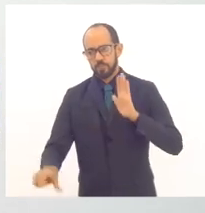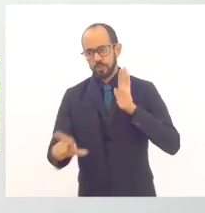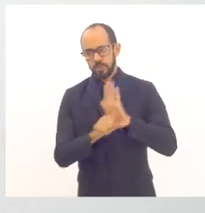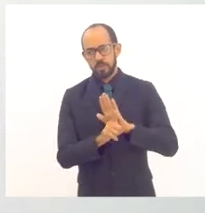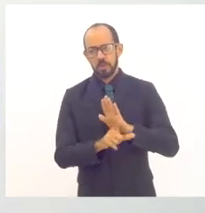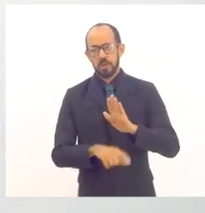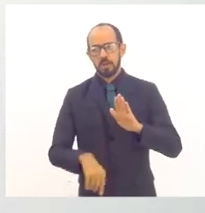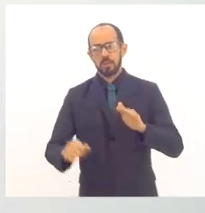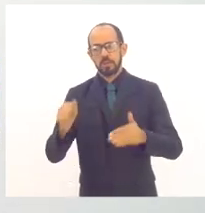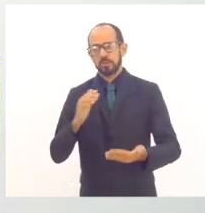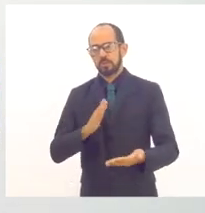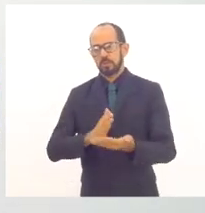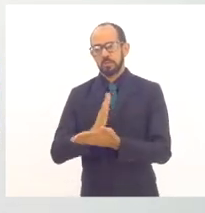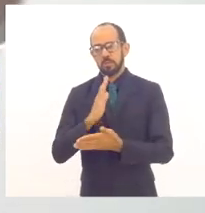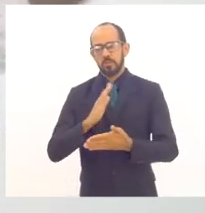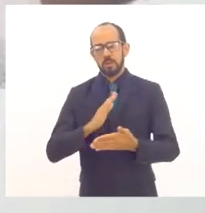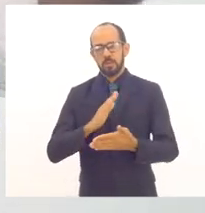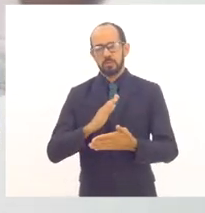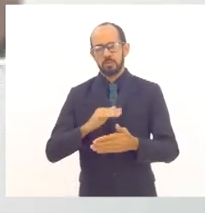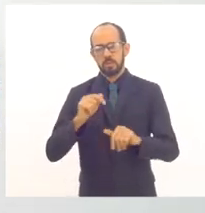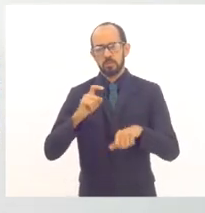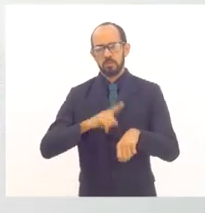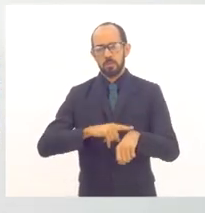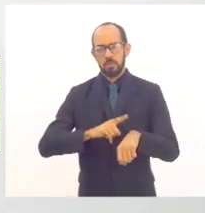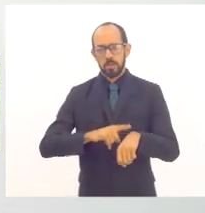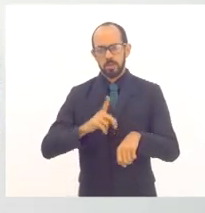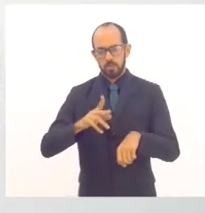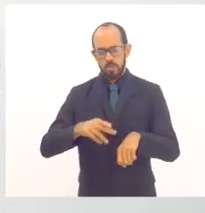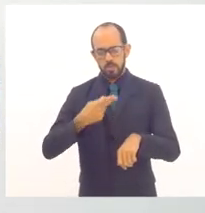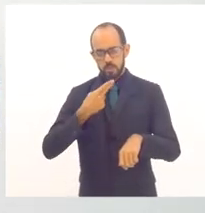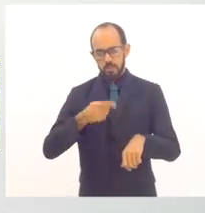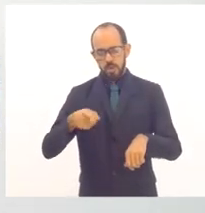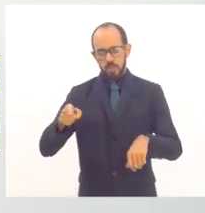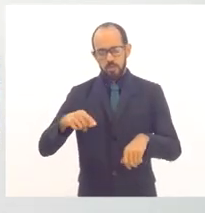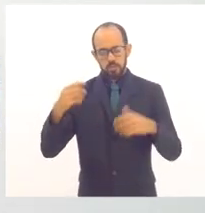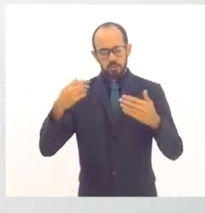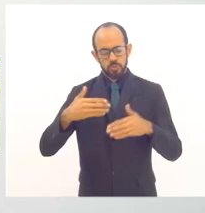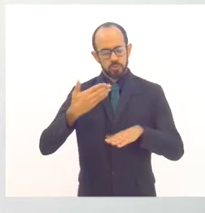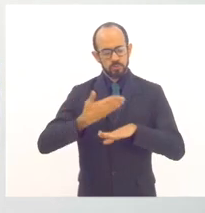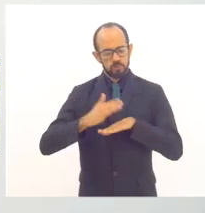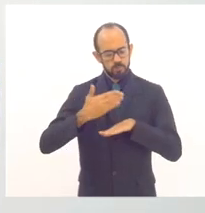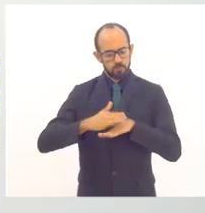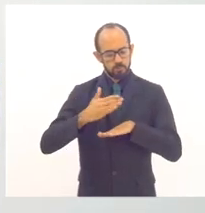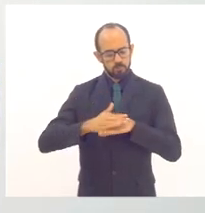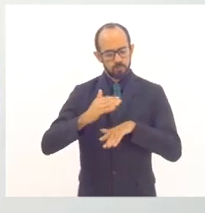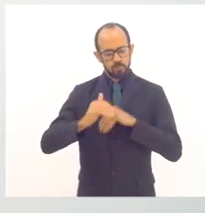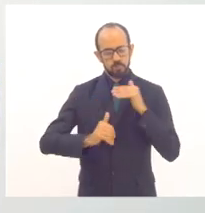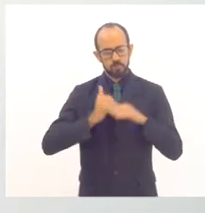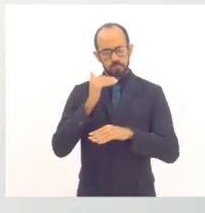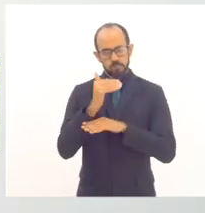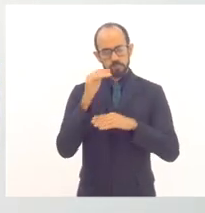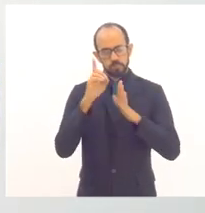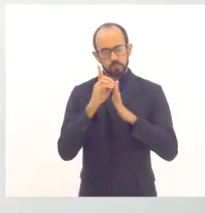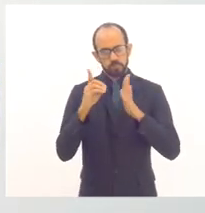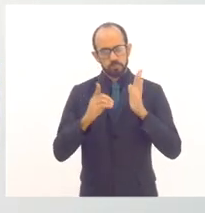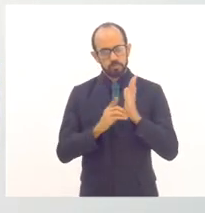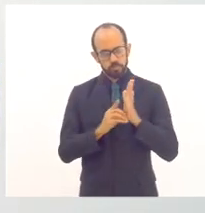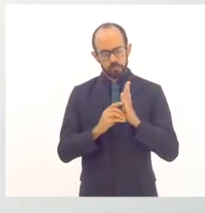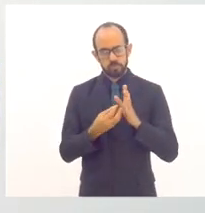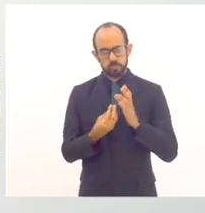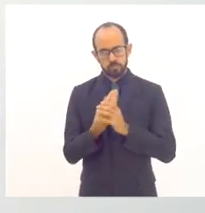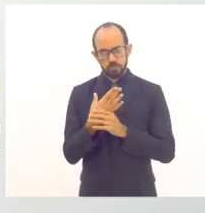por várias etapas e estar num processo, como você explicou, de regulamentação avançada, o decreto que a